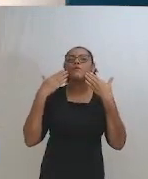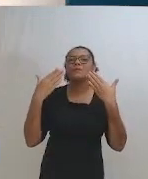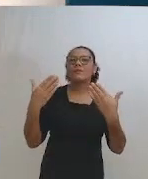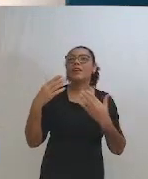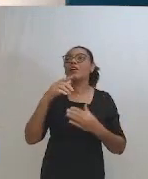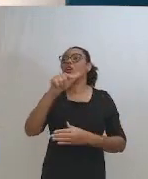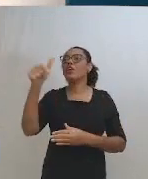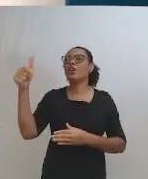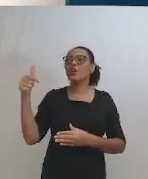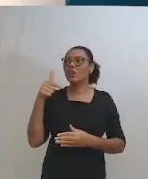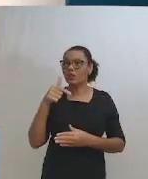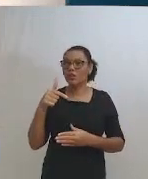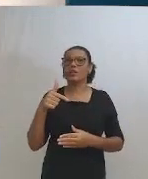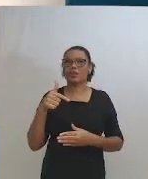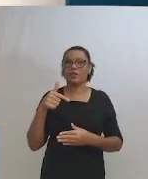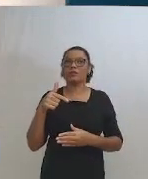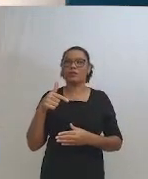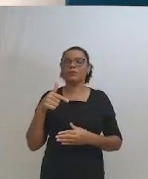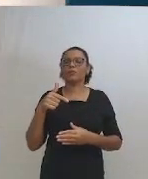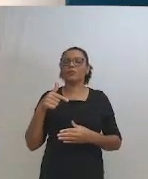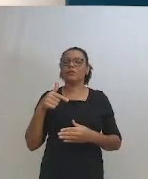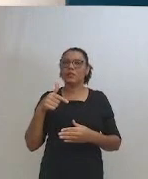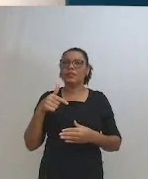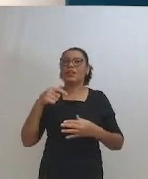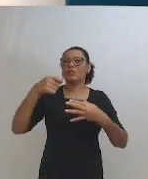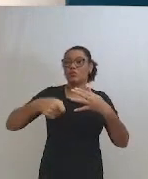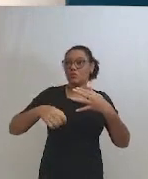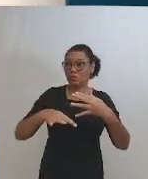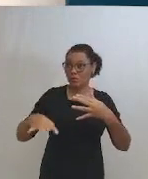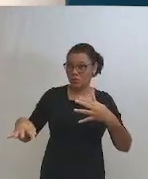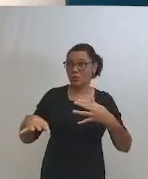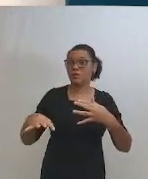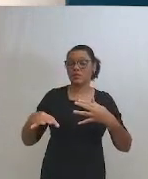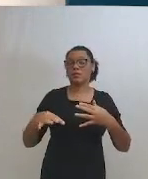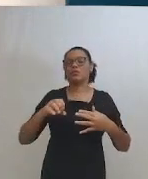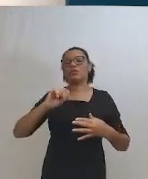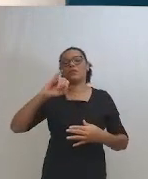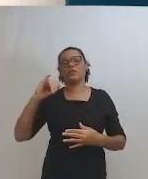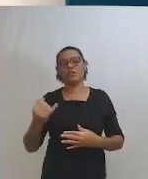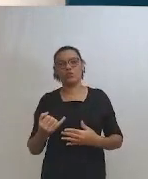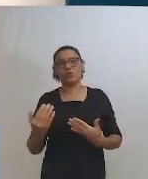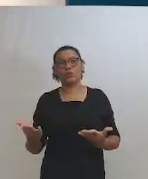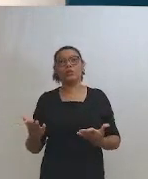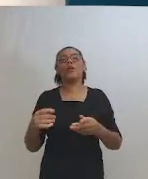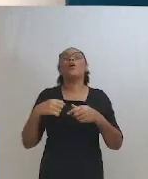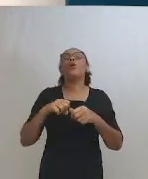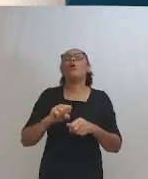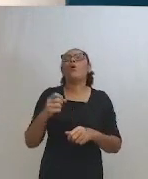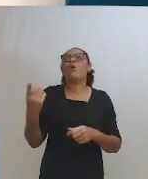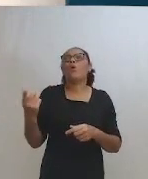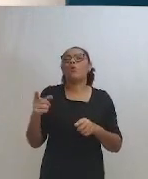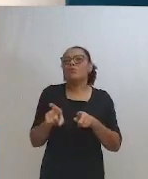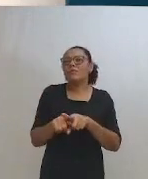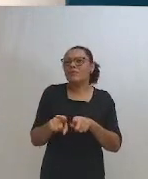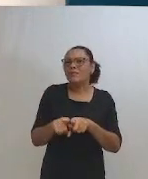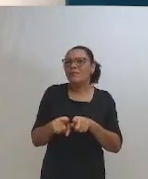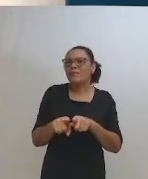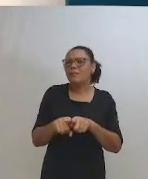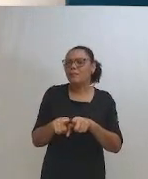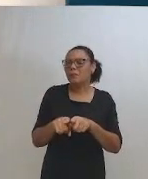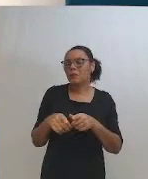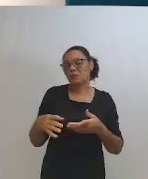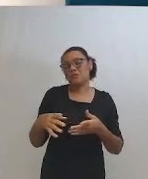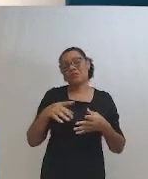orientação jurisprudencial prevalente no Superior Tribunal de Justiça, ou mesmo que cada um daqueles precedentes que